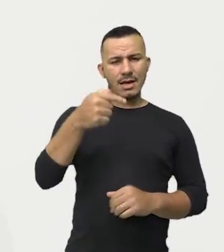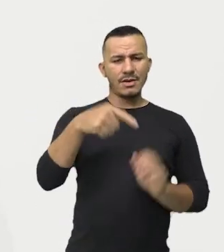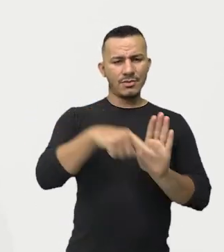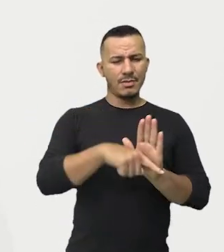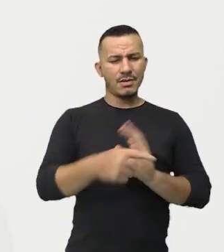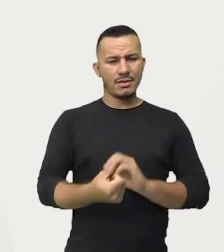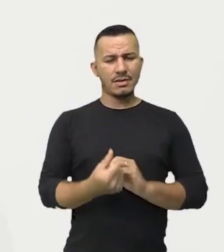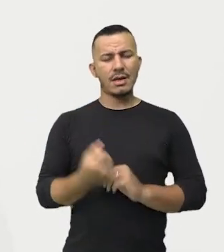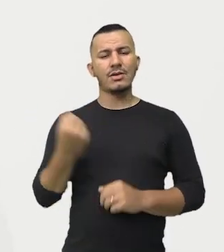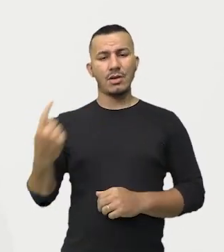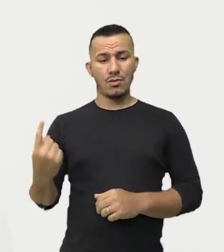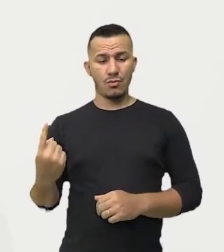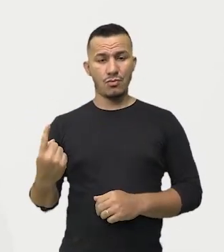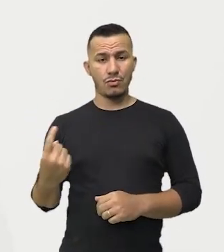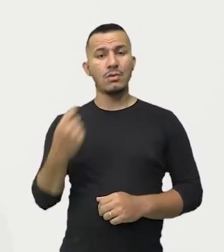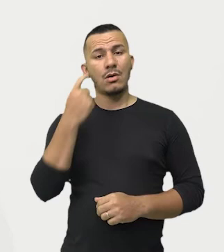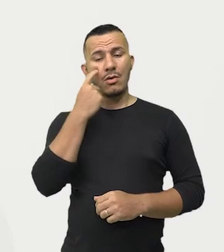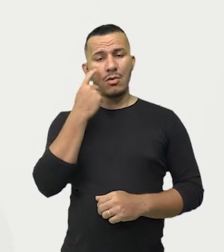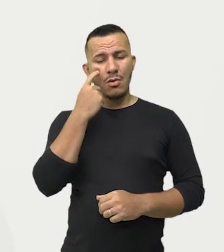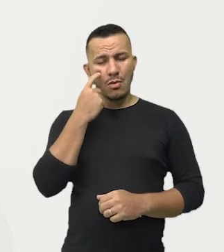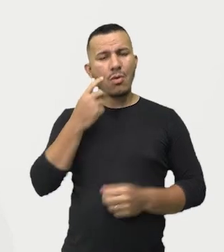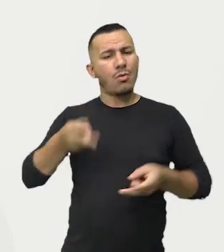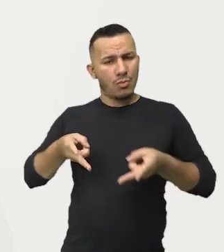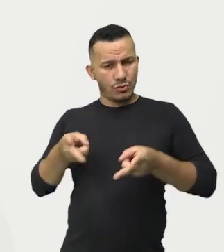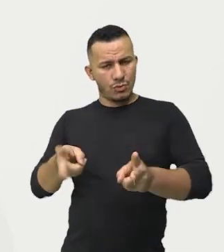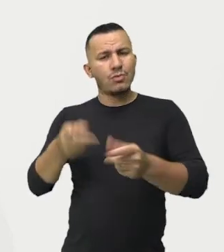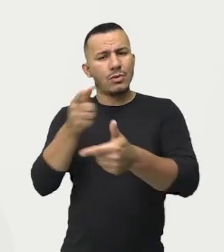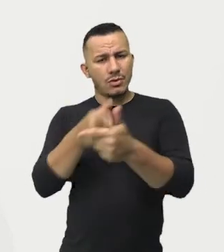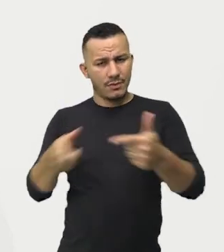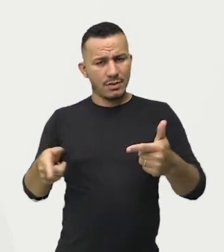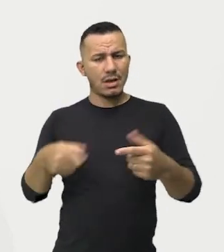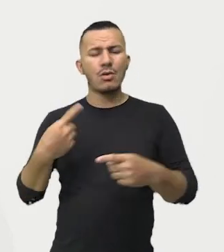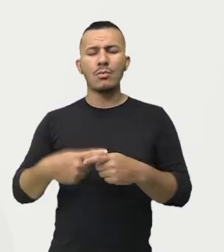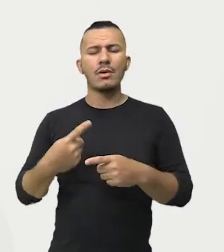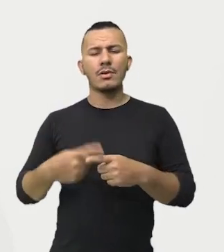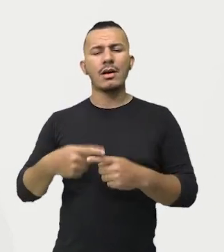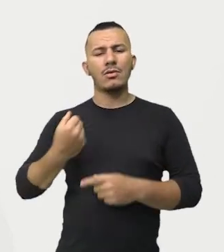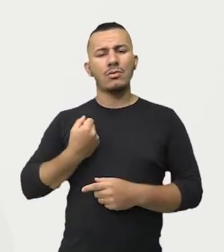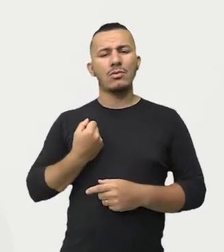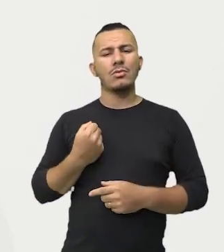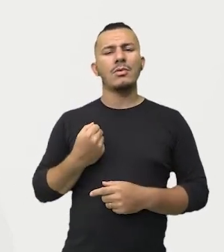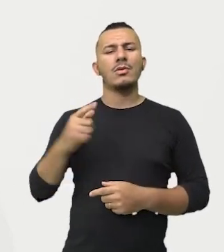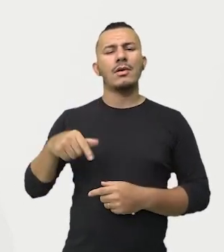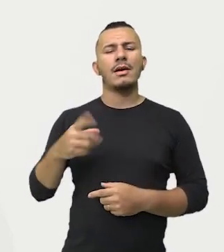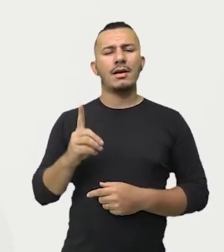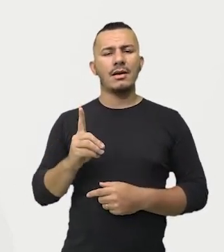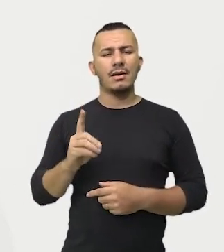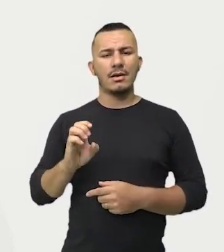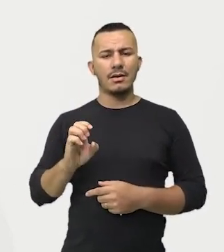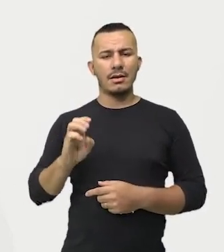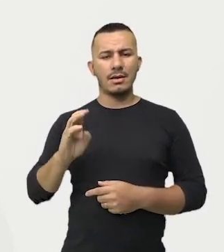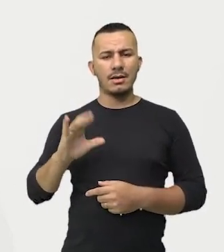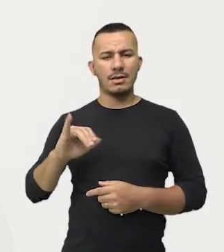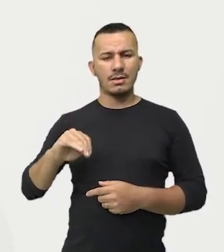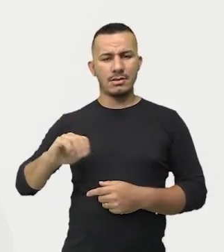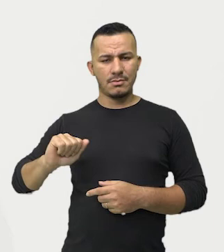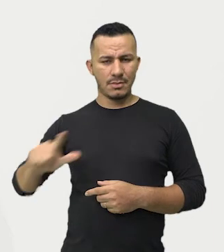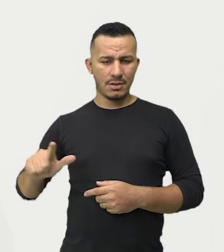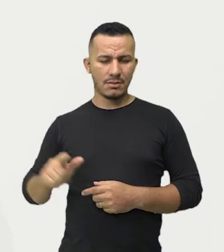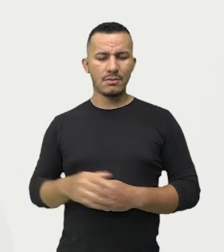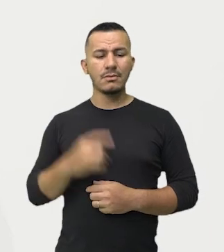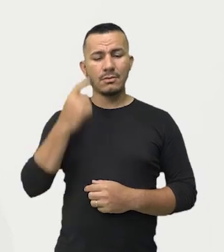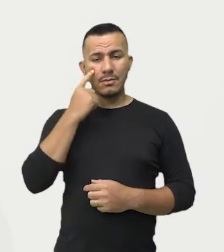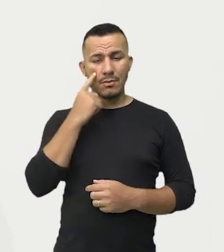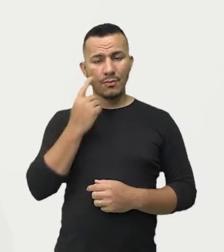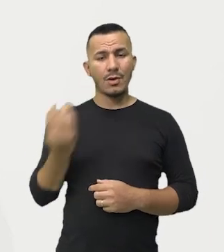6 é 1. Atenção, agora a gente vai continuar a divisão porque a gente quer escrever o número decimal, tá legal? Atenção, coloco um 0